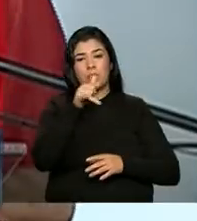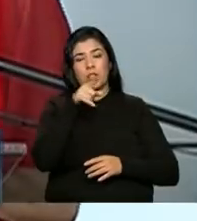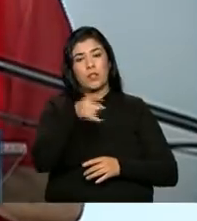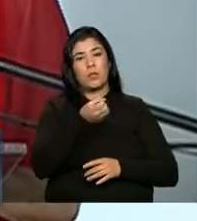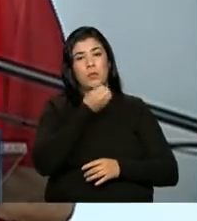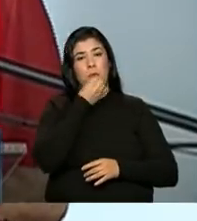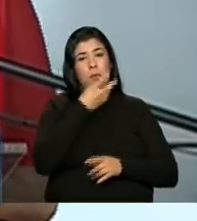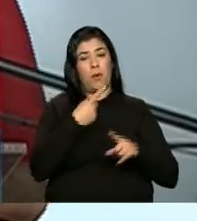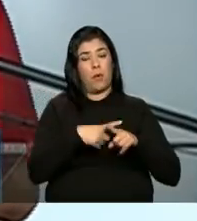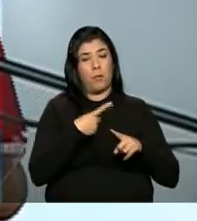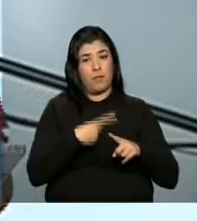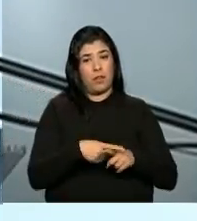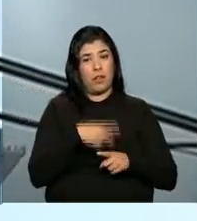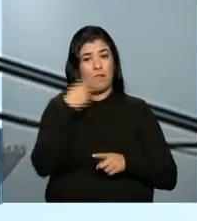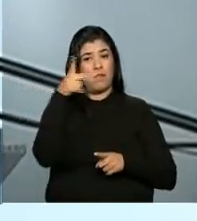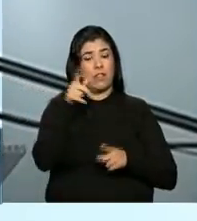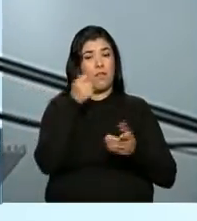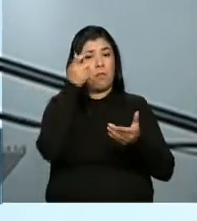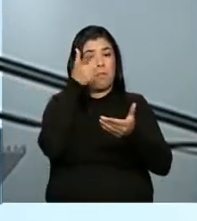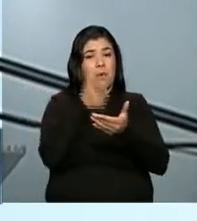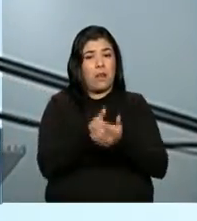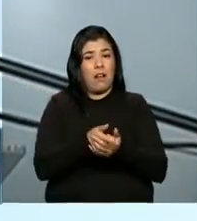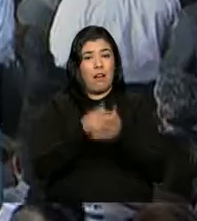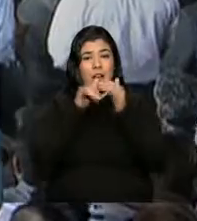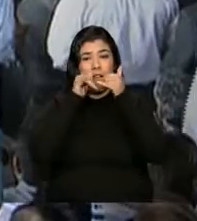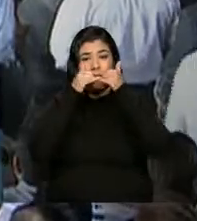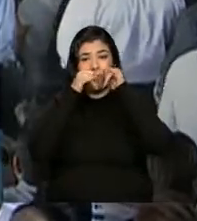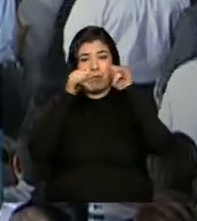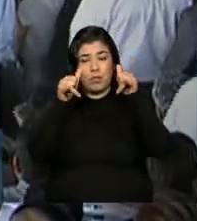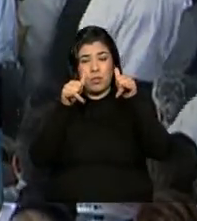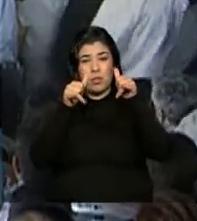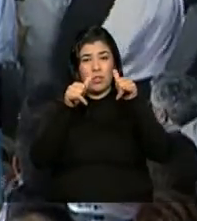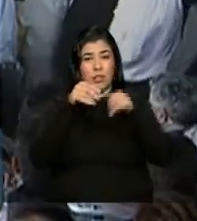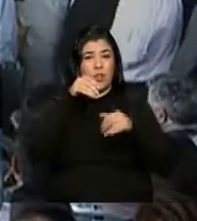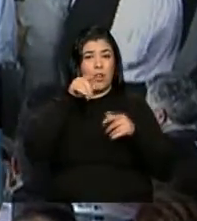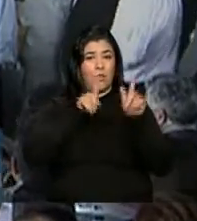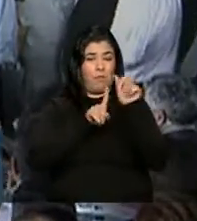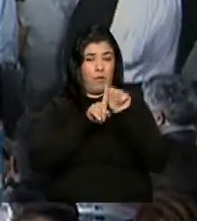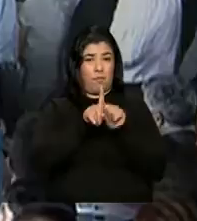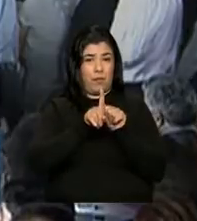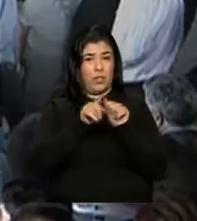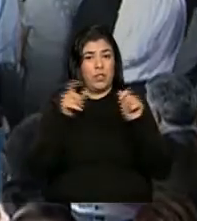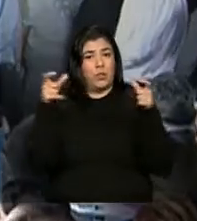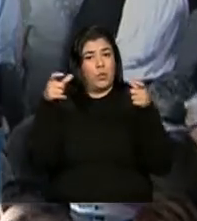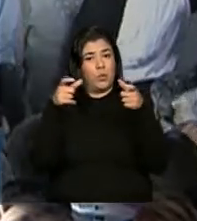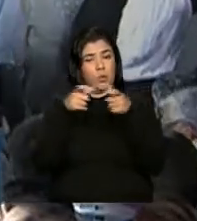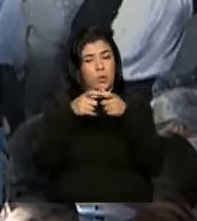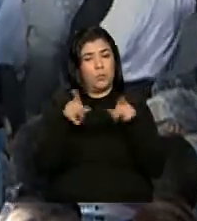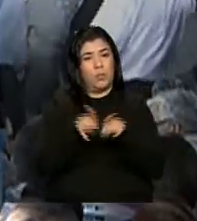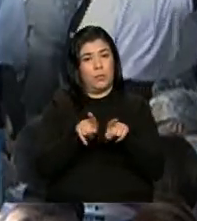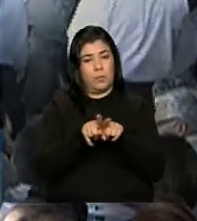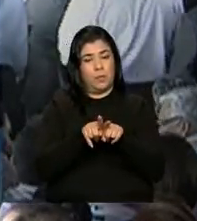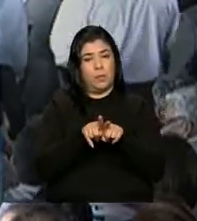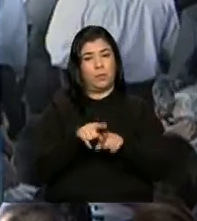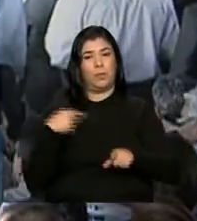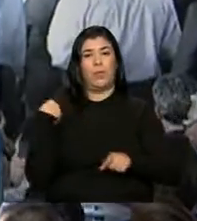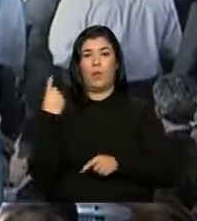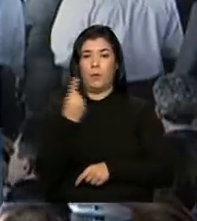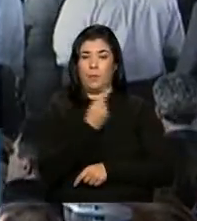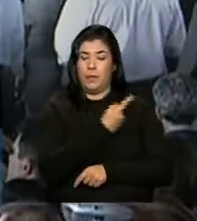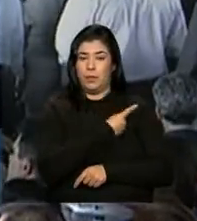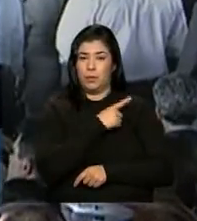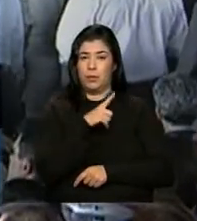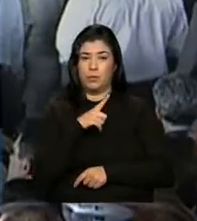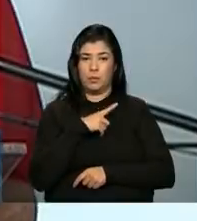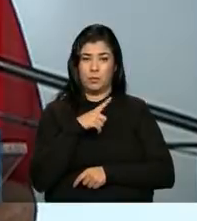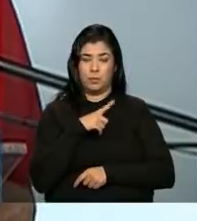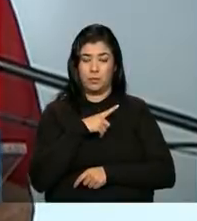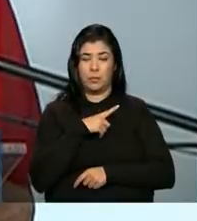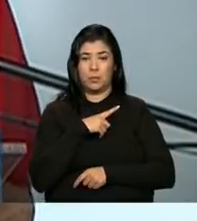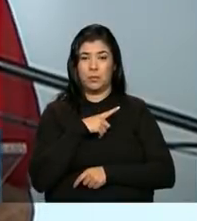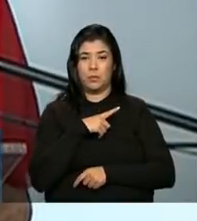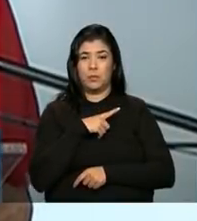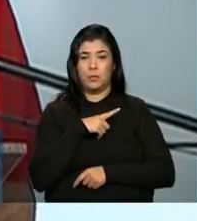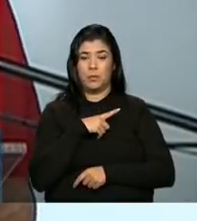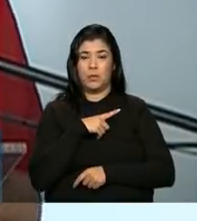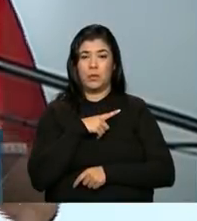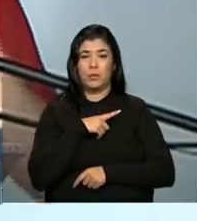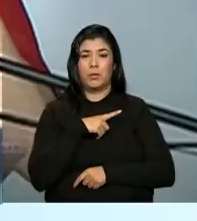é